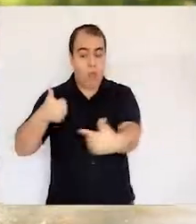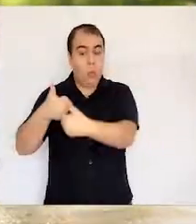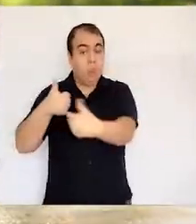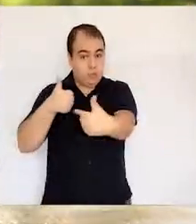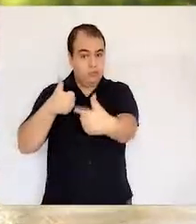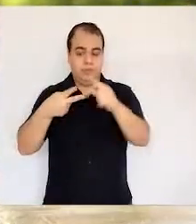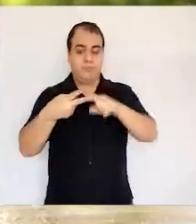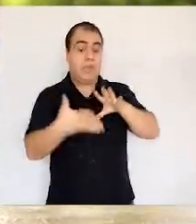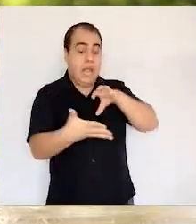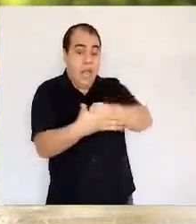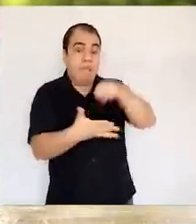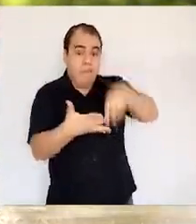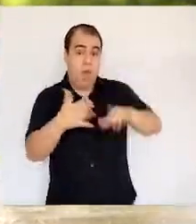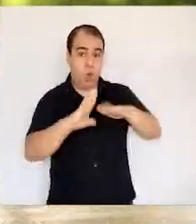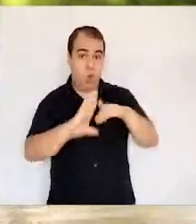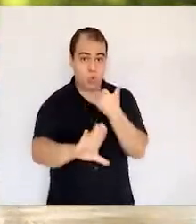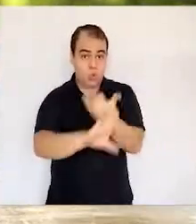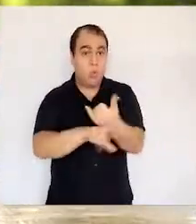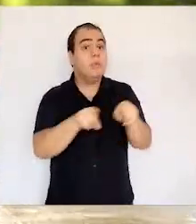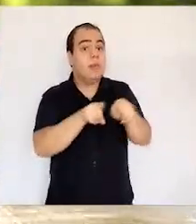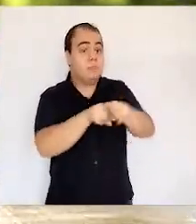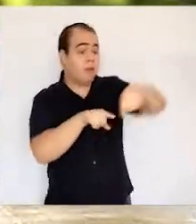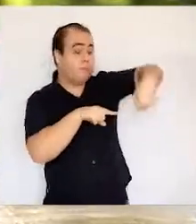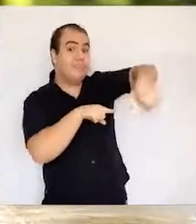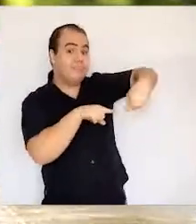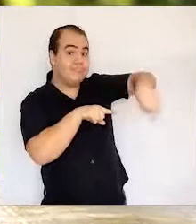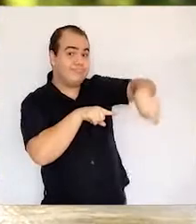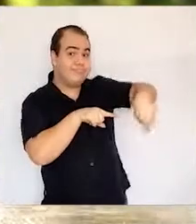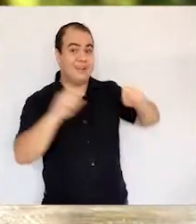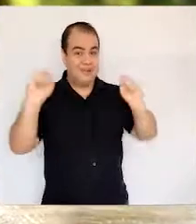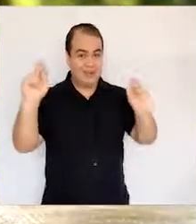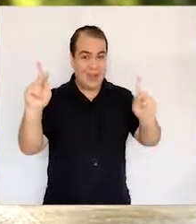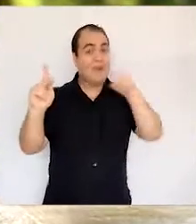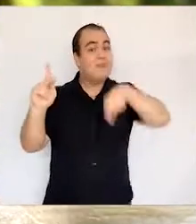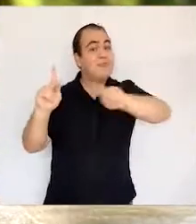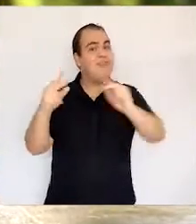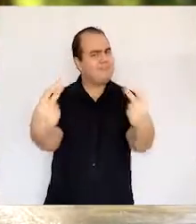de curtir o vídeo, se inscrever no canal e ativar o sininho.